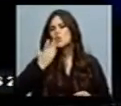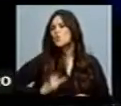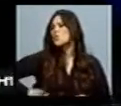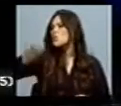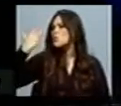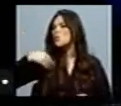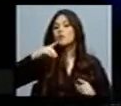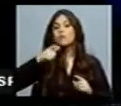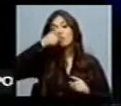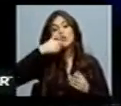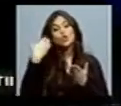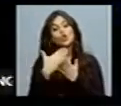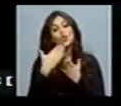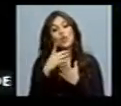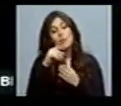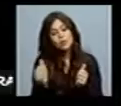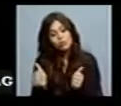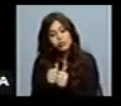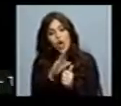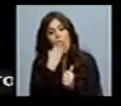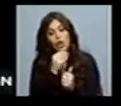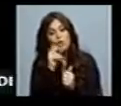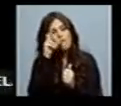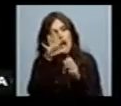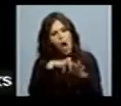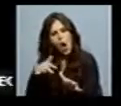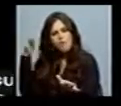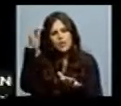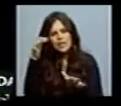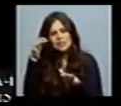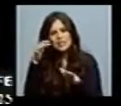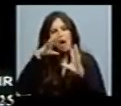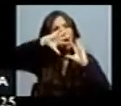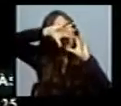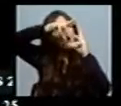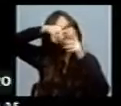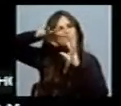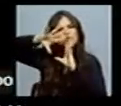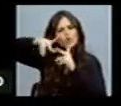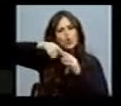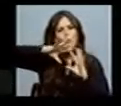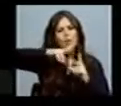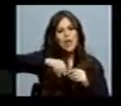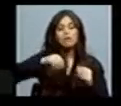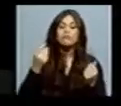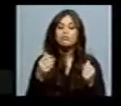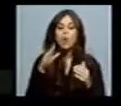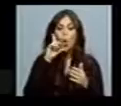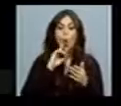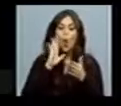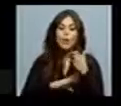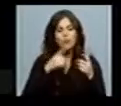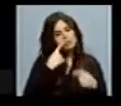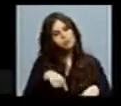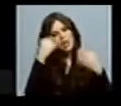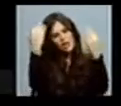um dos seus alunos foi a uma conferência de astronomia e uma colega astrónoma chamada Karen Kiminushi apresentou um dado